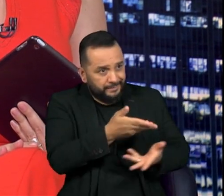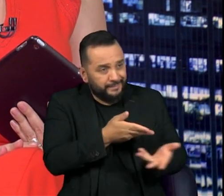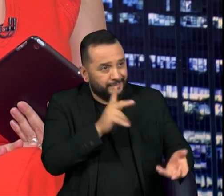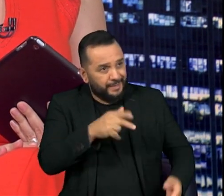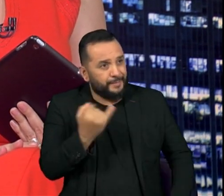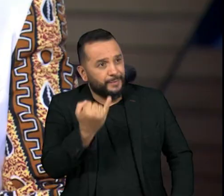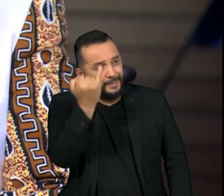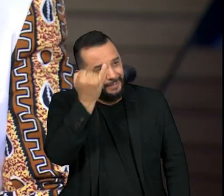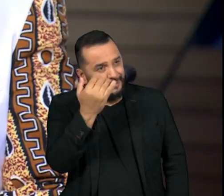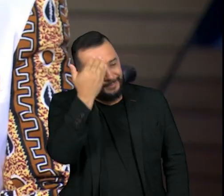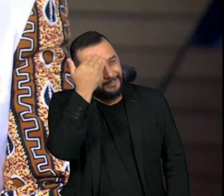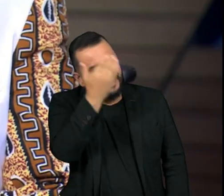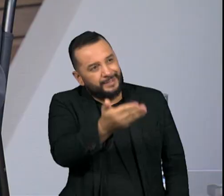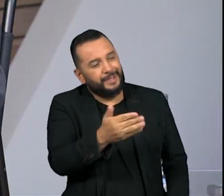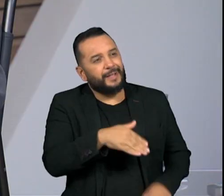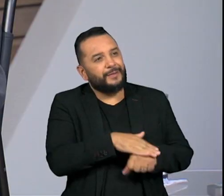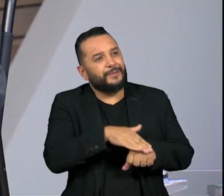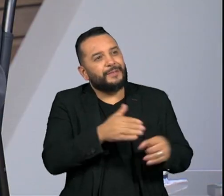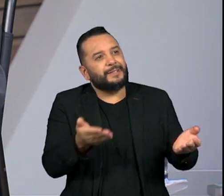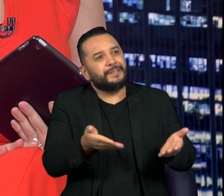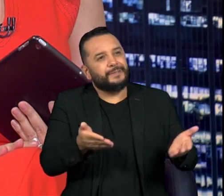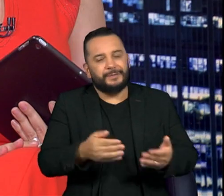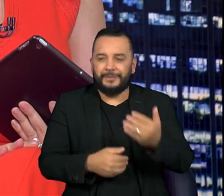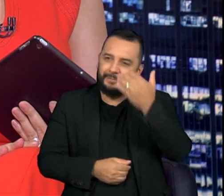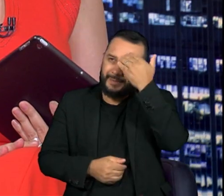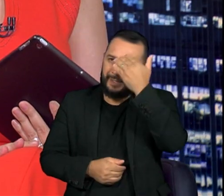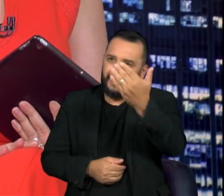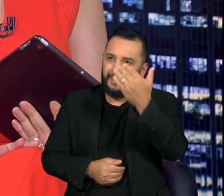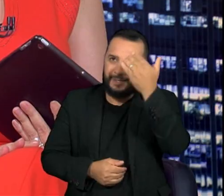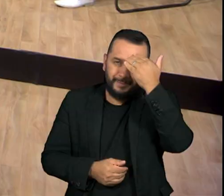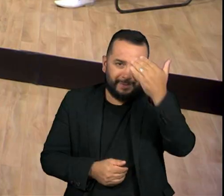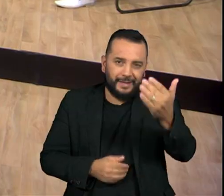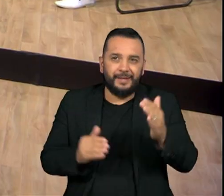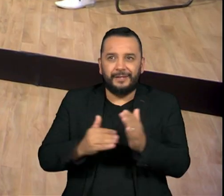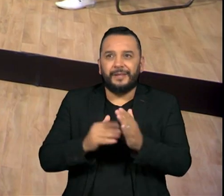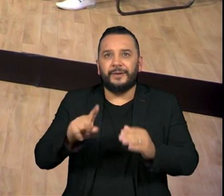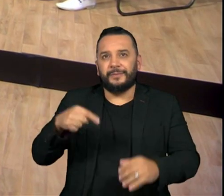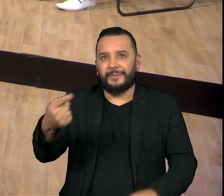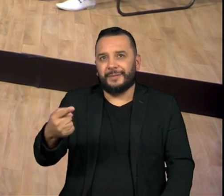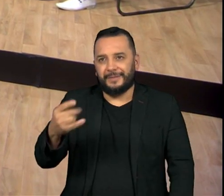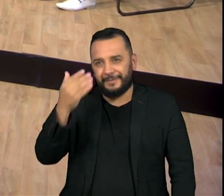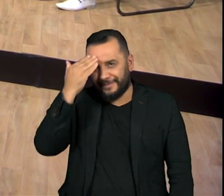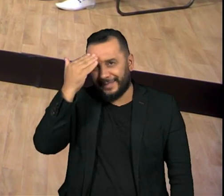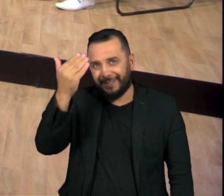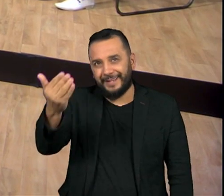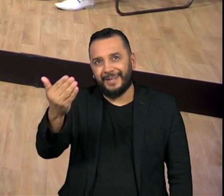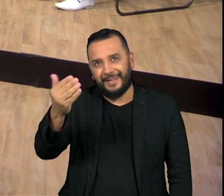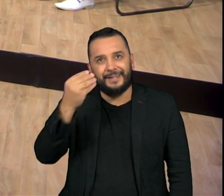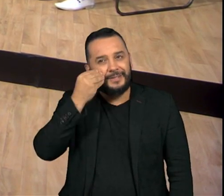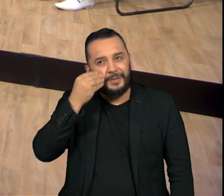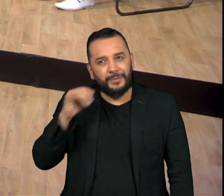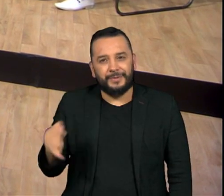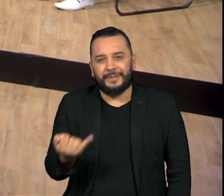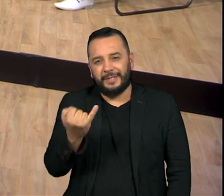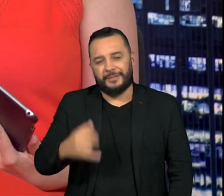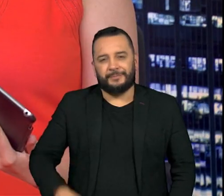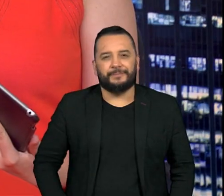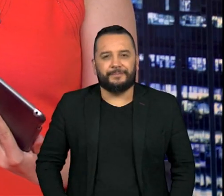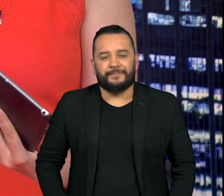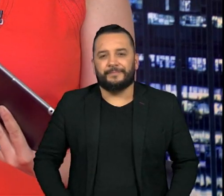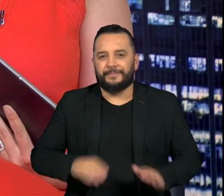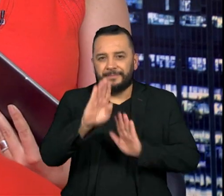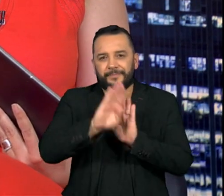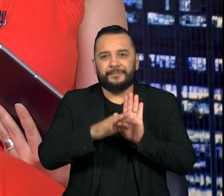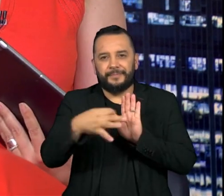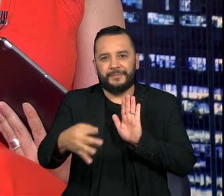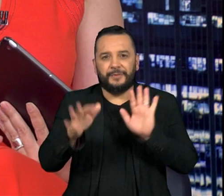rico. Obrigada pela conversa hoje. Obrigado. Obrigada e até uma próxima oportunidade. Muito obrigada pela oportunidade. A opinião